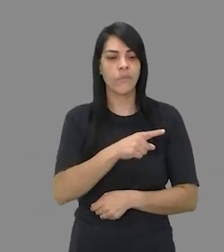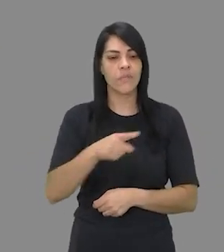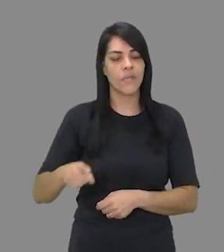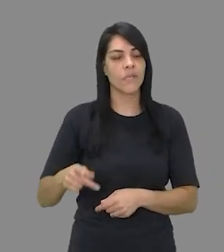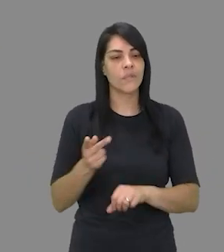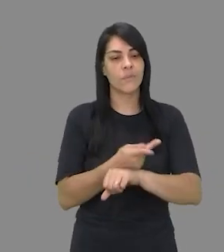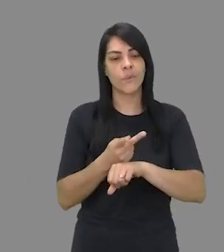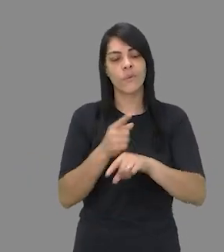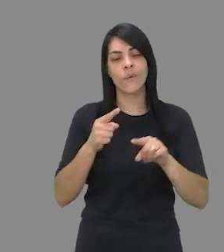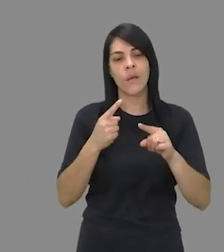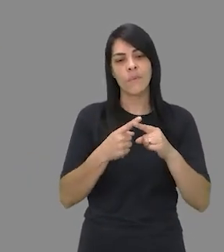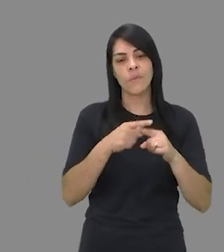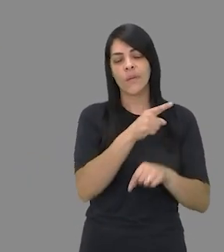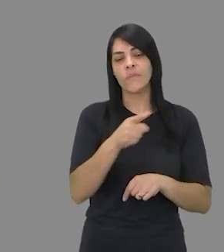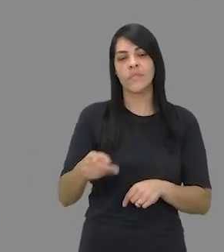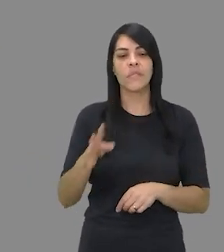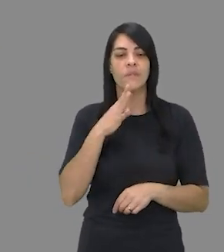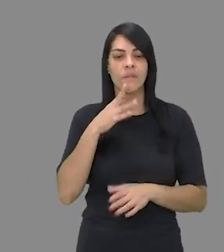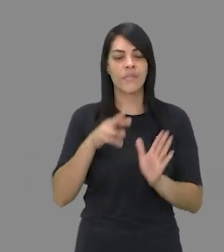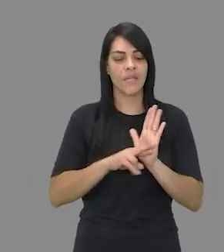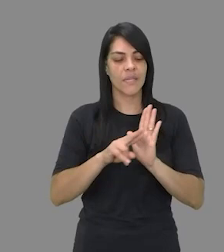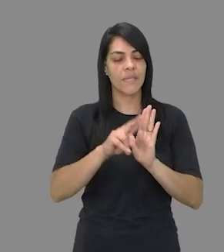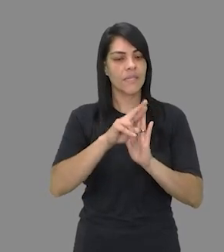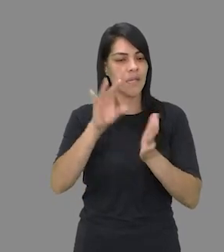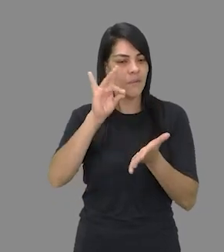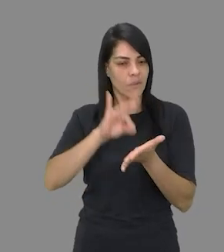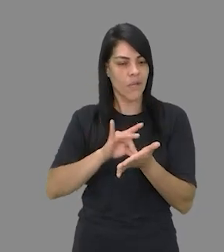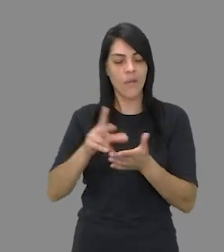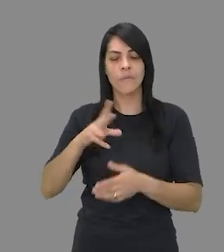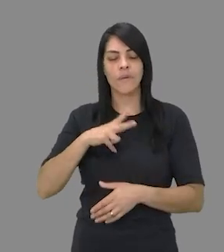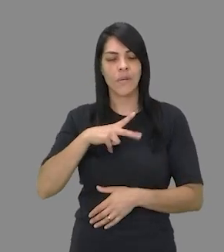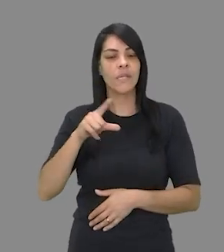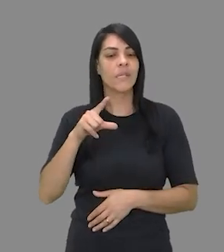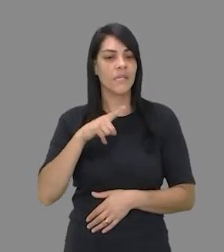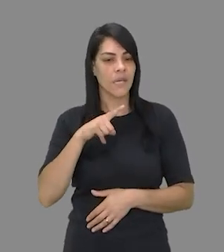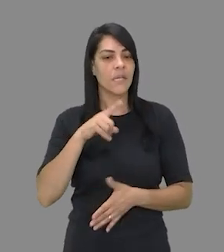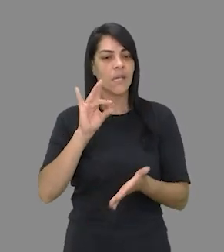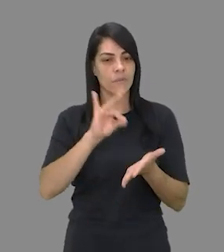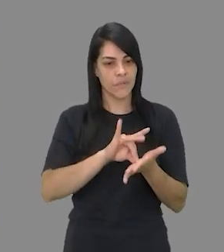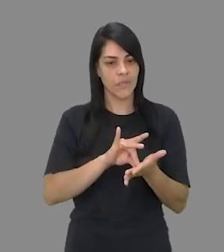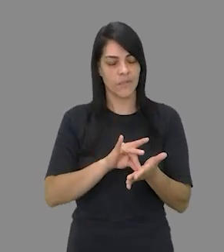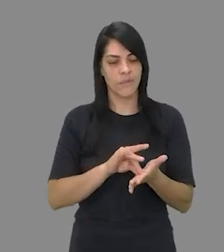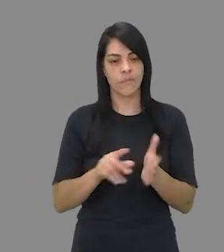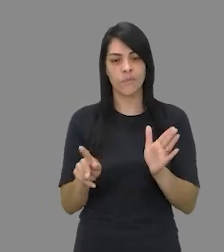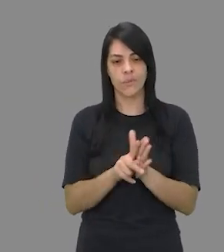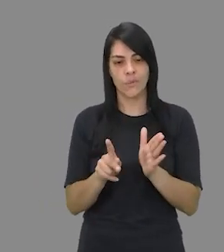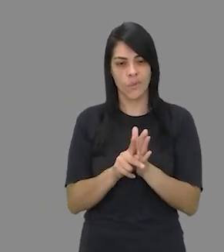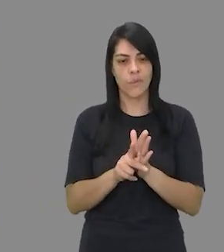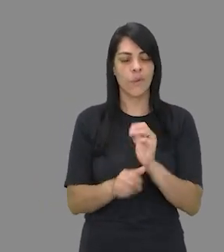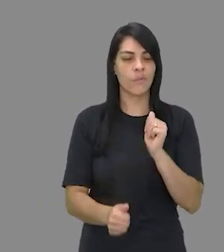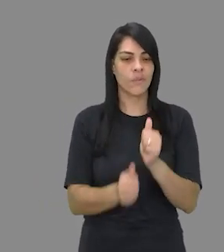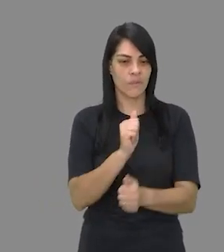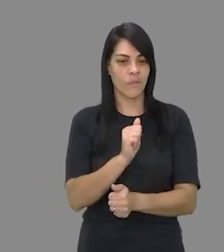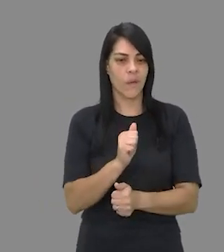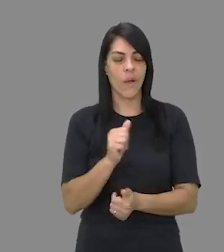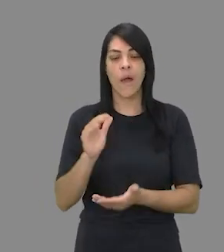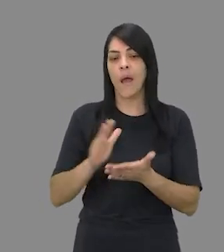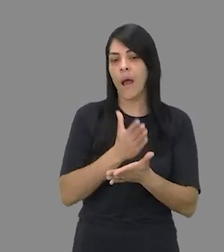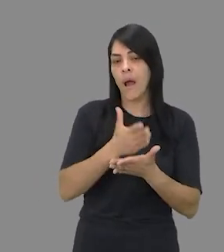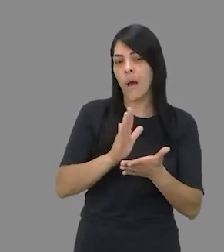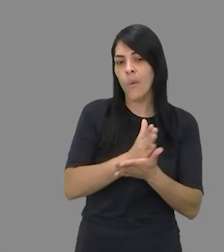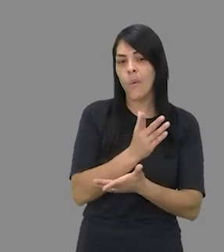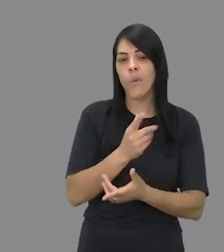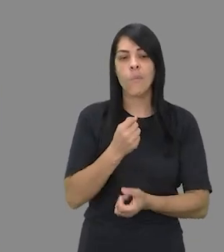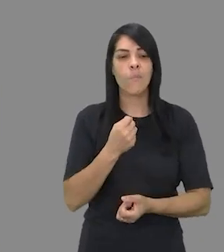ter conhecimento também das regras oficiais, das particularidades oficiais da modalidade, né? Então, vamos lá, algumas dicas